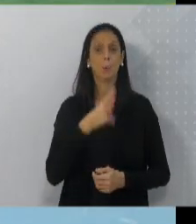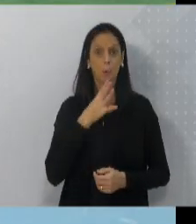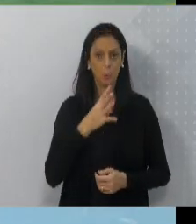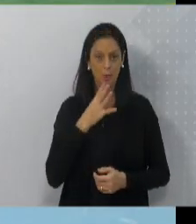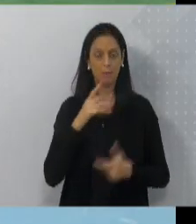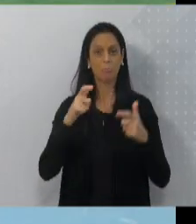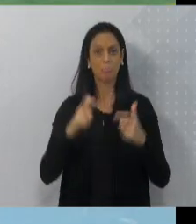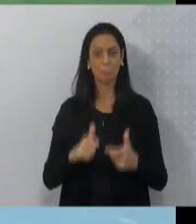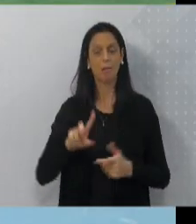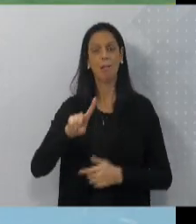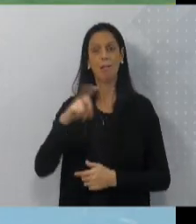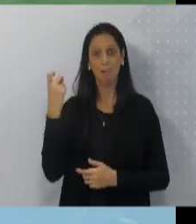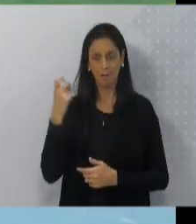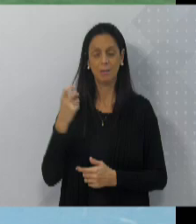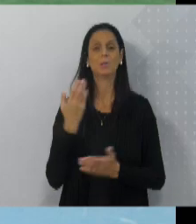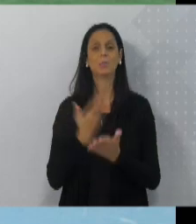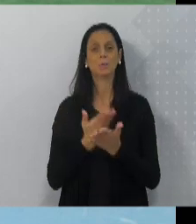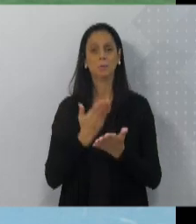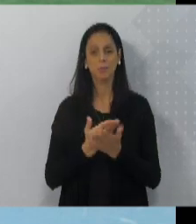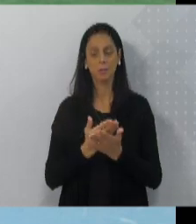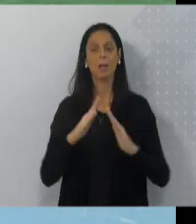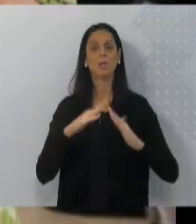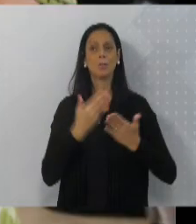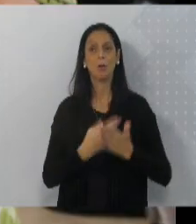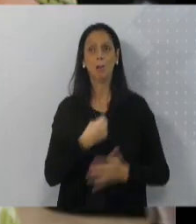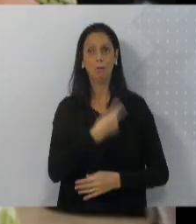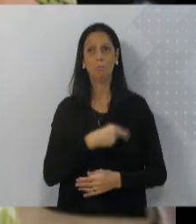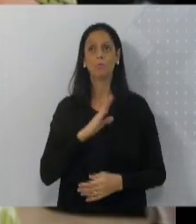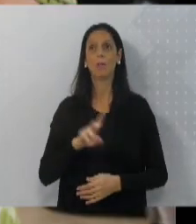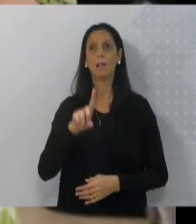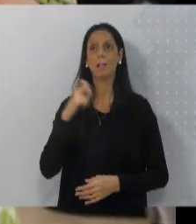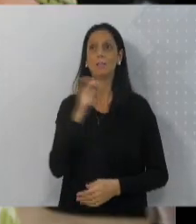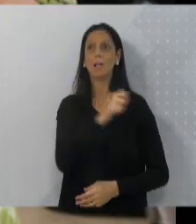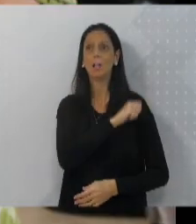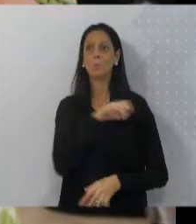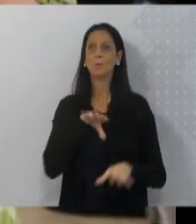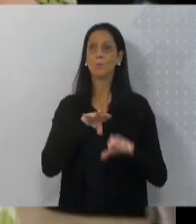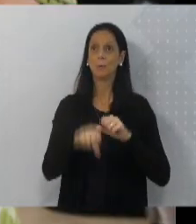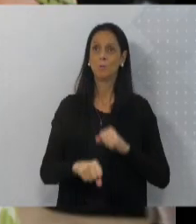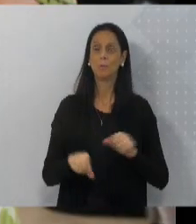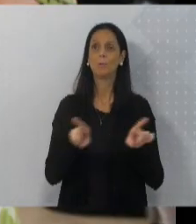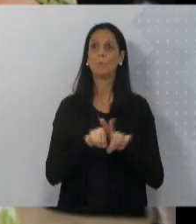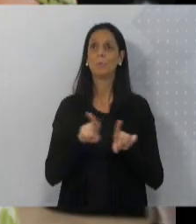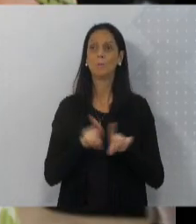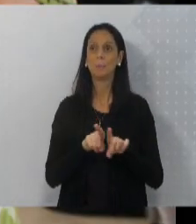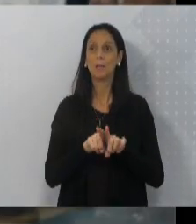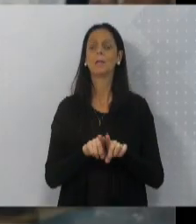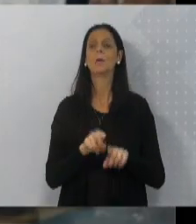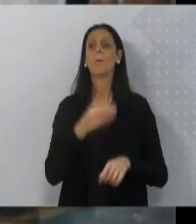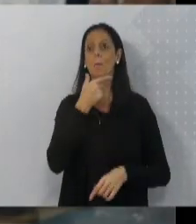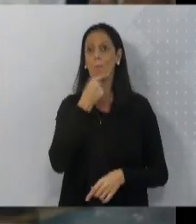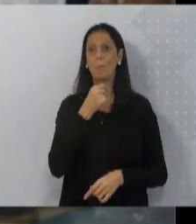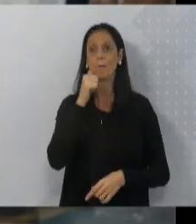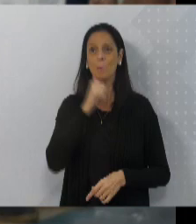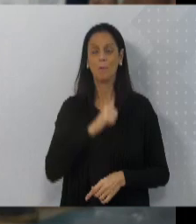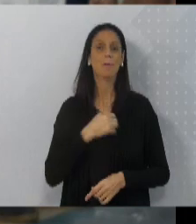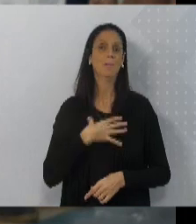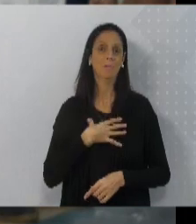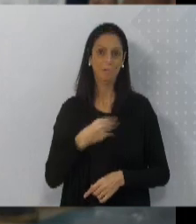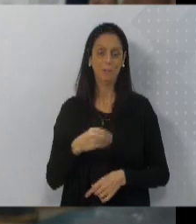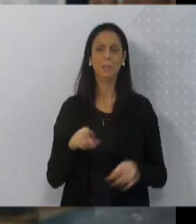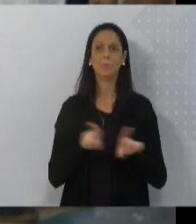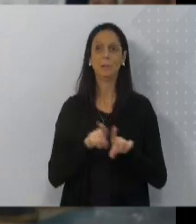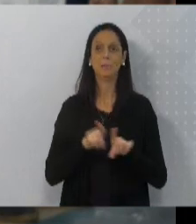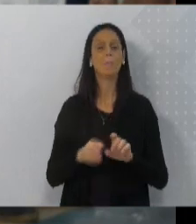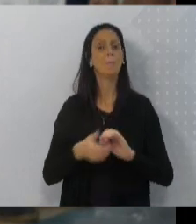qual estudei ali, meus filhos se formaram ali, tanto o Tiago como a minha filha Alicele, Então, parabenizar a Solange,